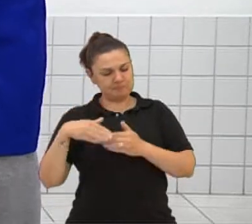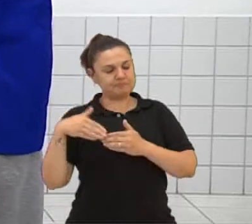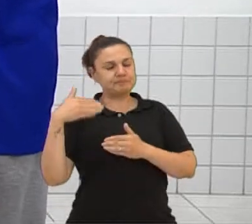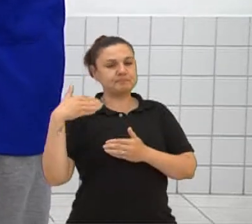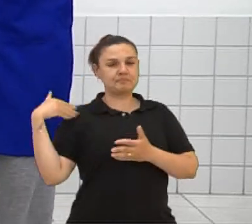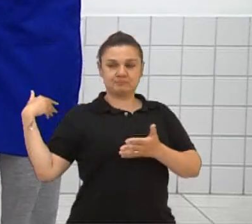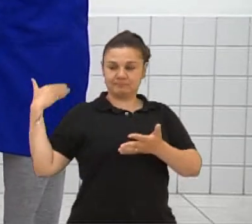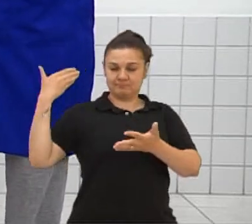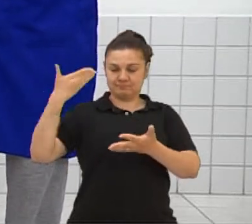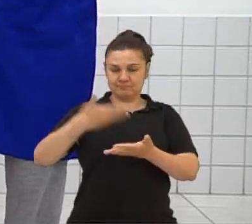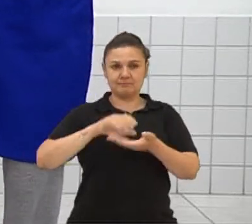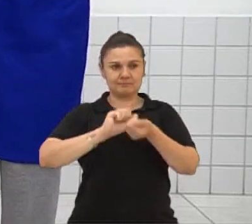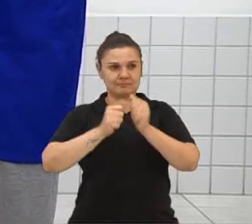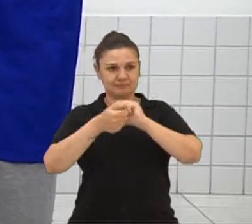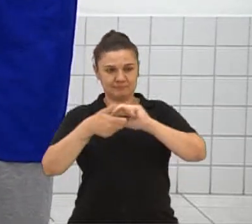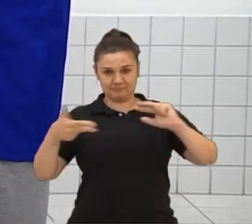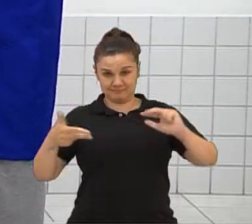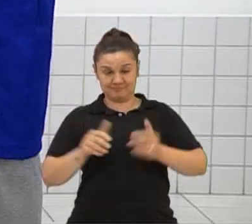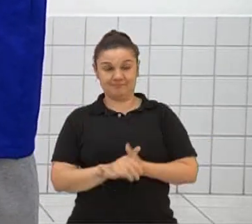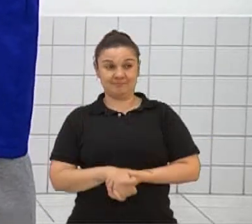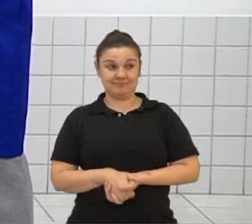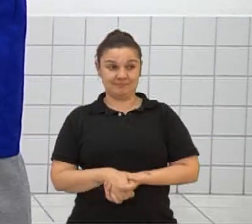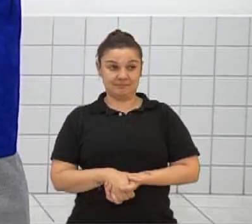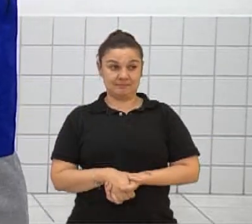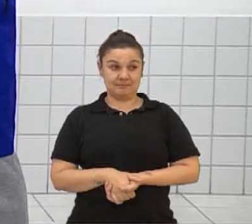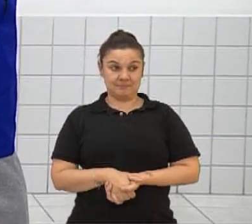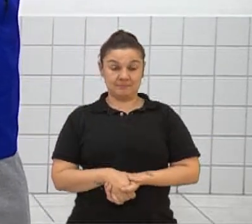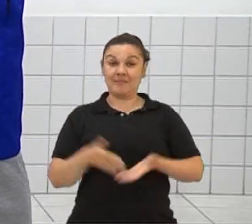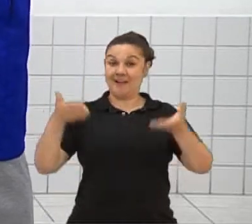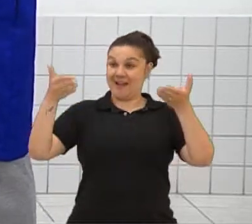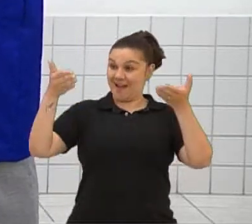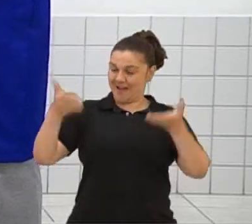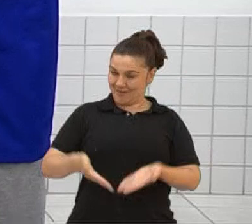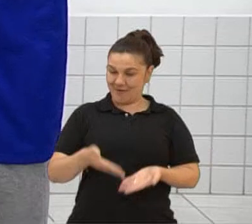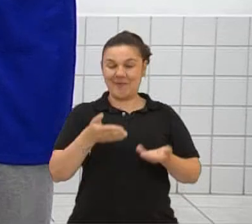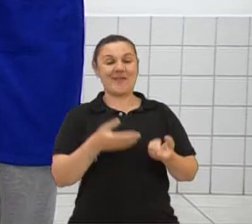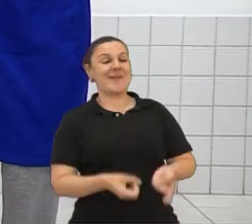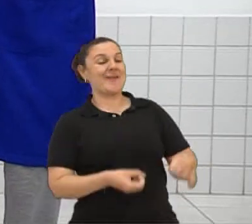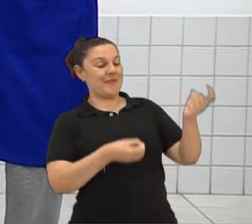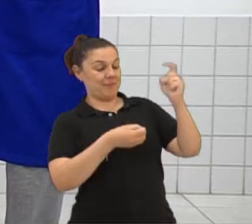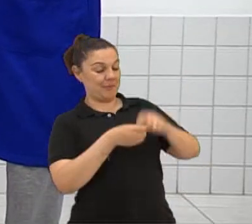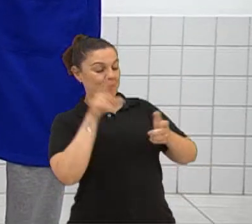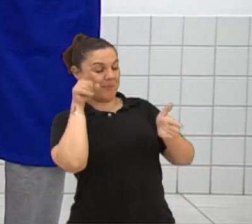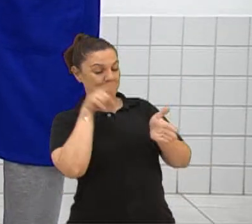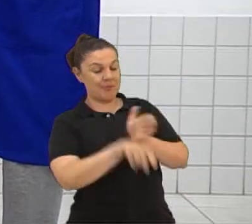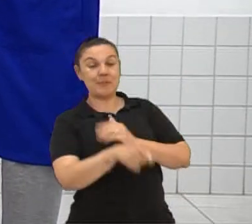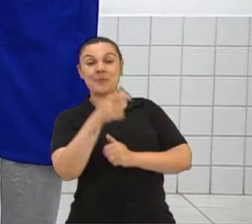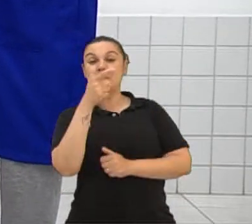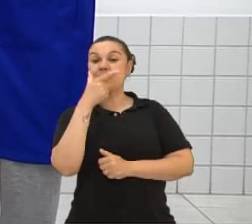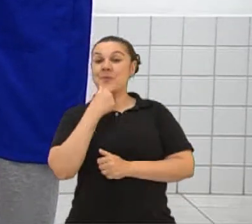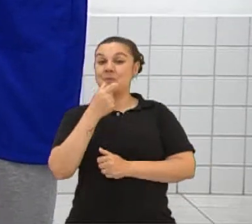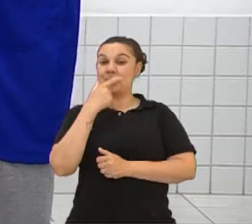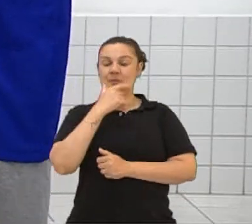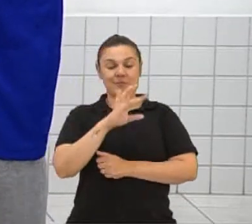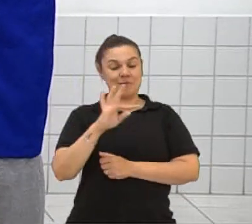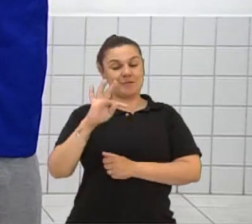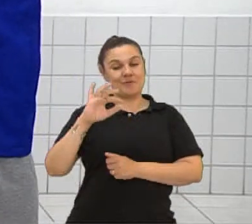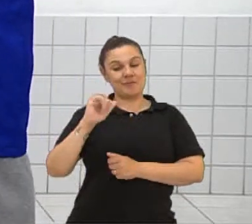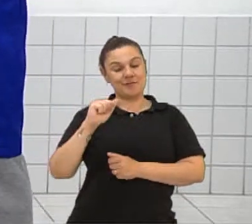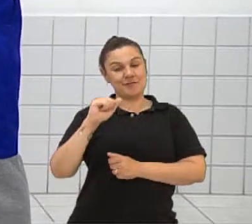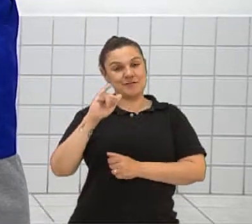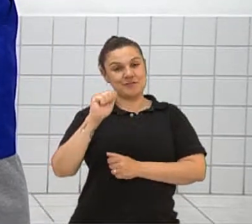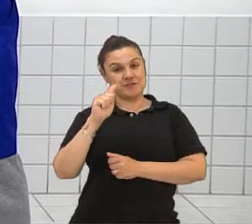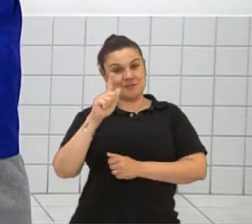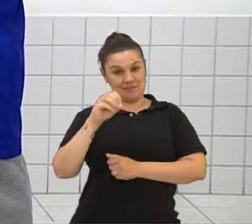história desse esporte, certo? Então, agora sim eu vou voltar aqui para a pergunta do nosso aluno Tiago, aqui